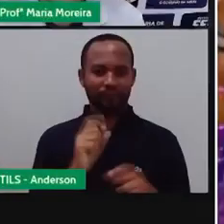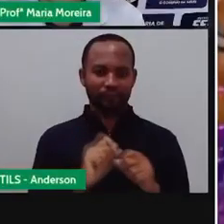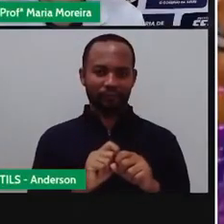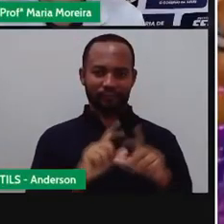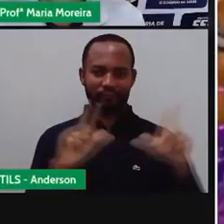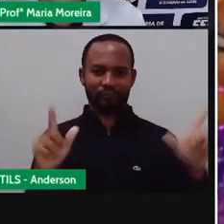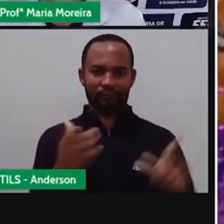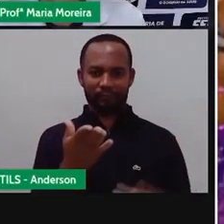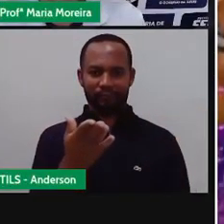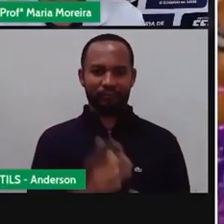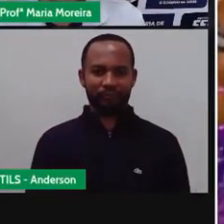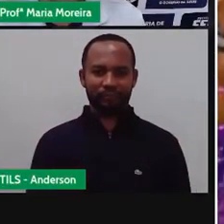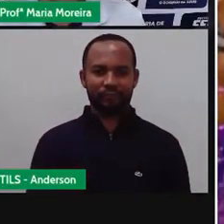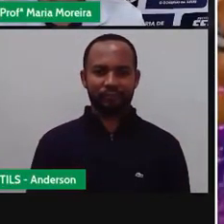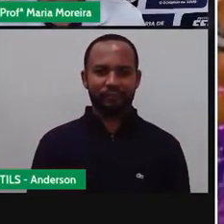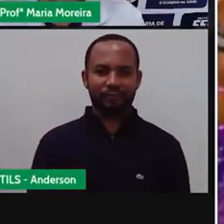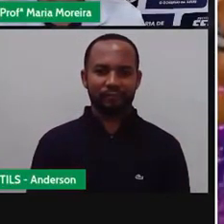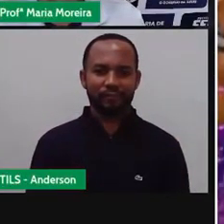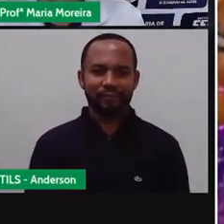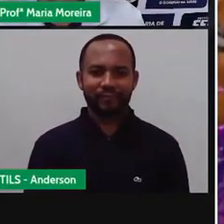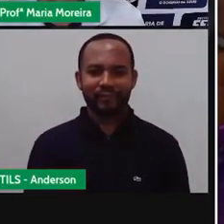aqui agora. Olha só!